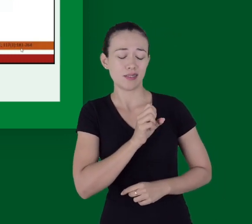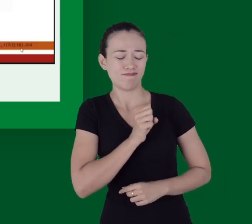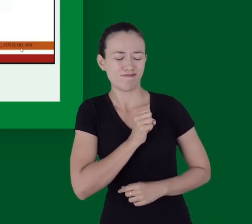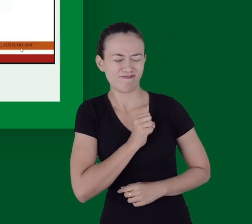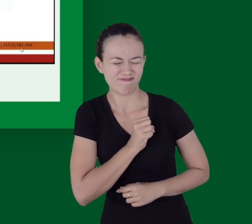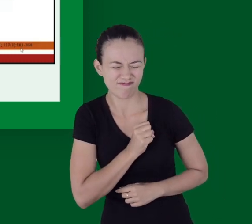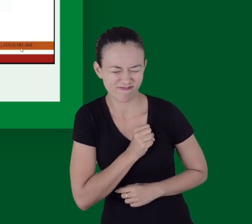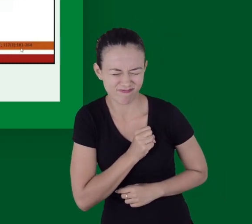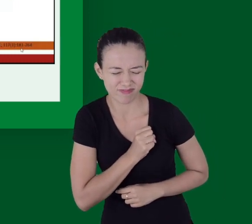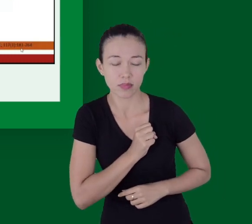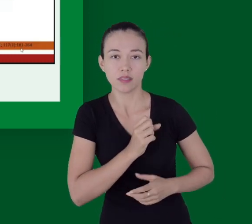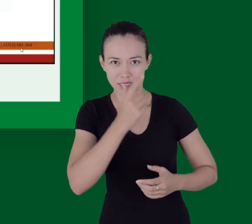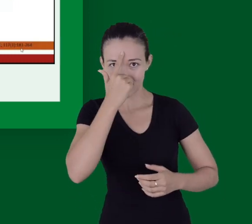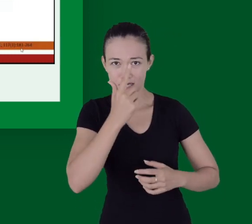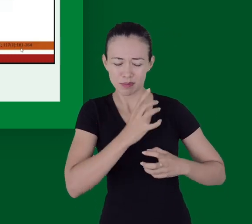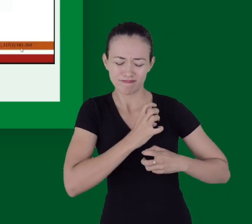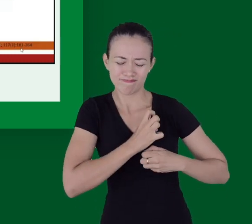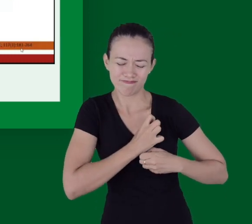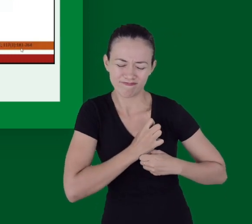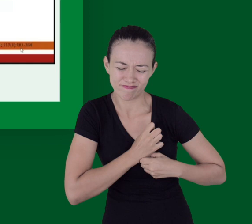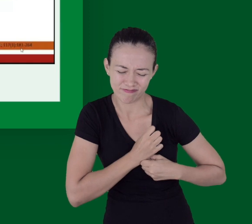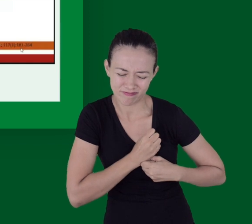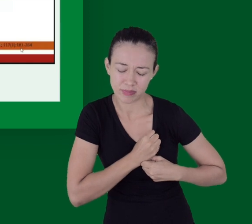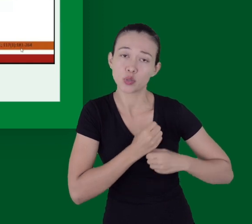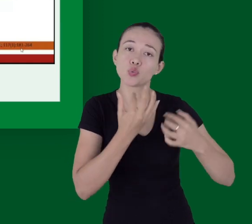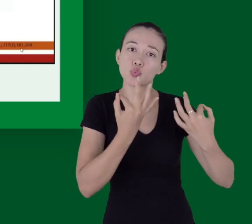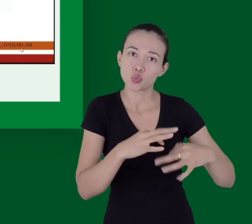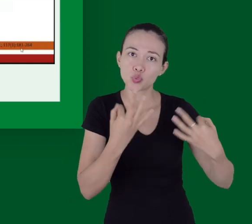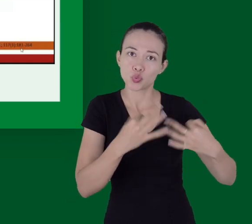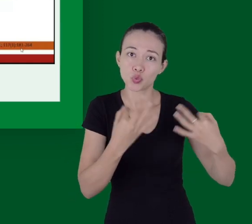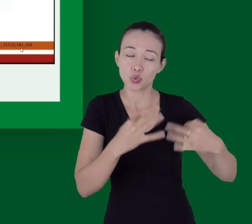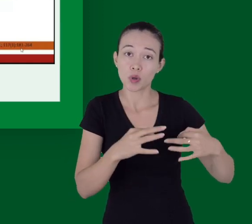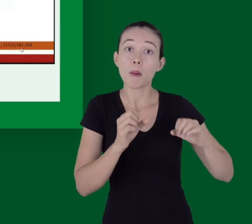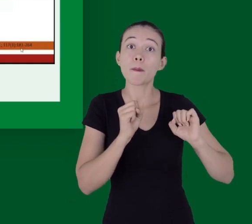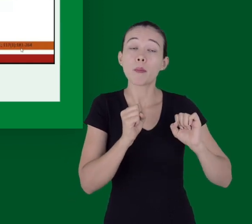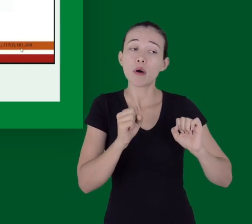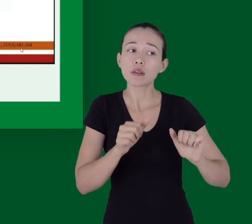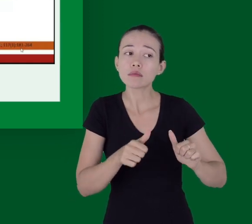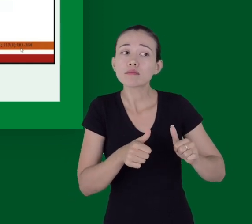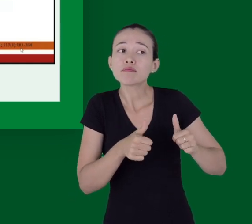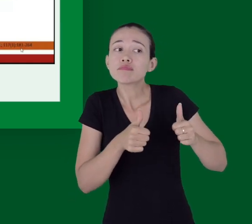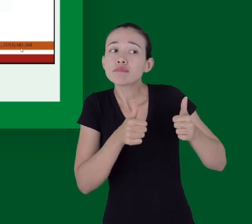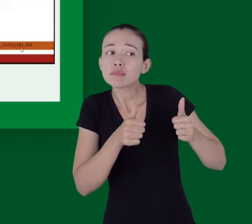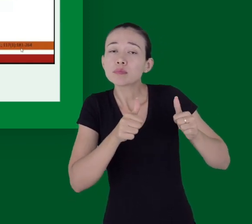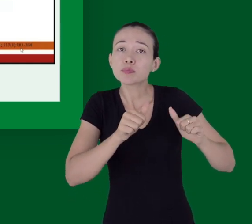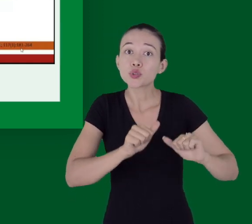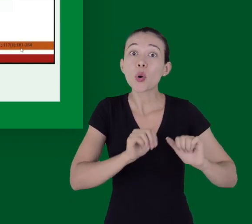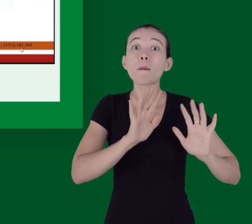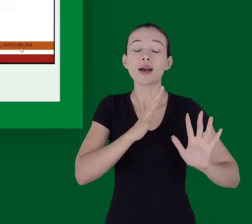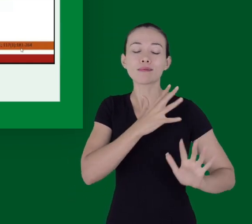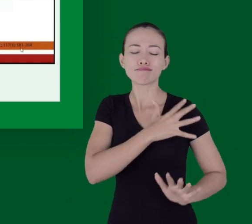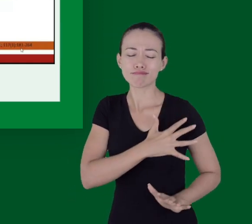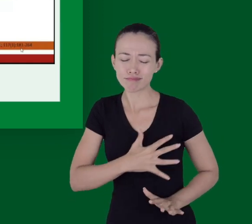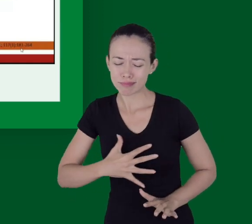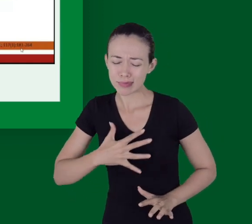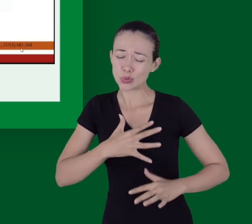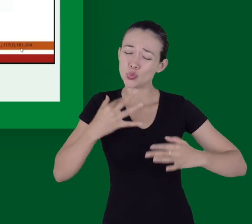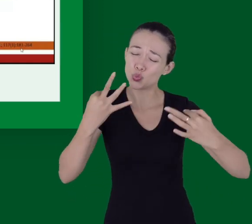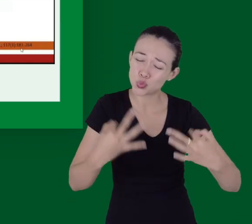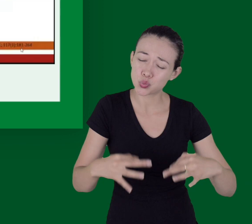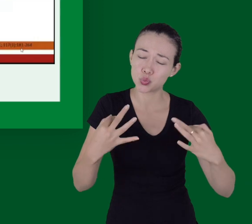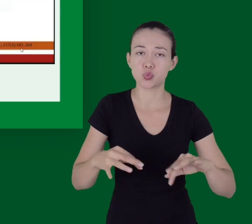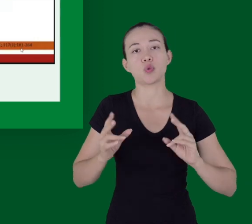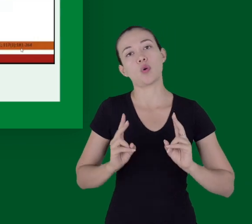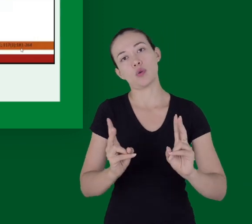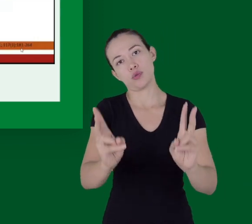ela piora e melhora com alguns esforços e tudo, mas ela fica lá, uma dor